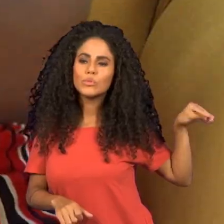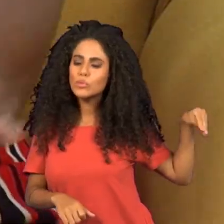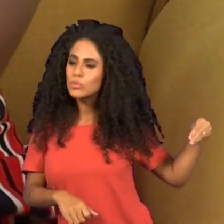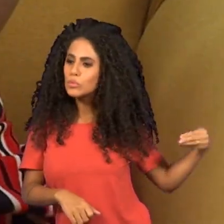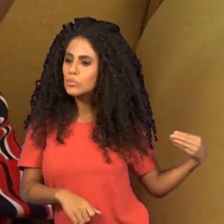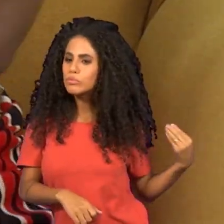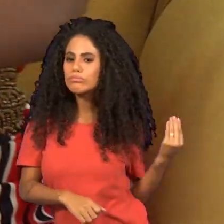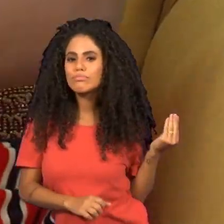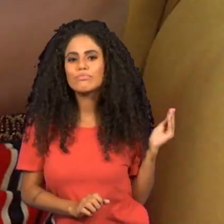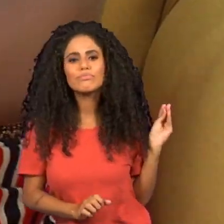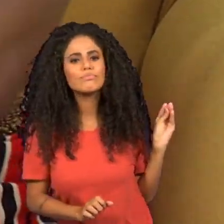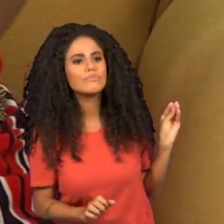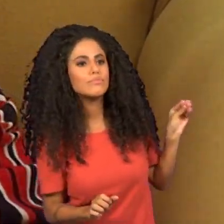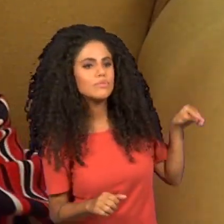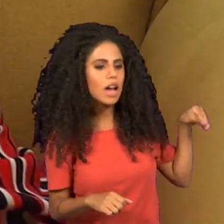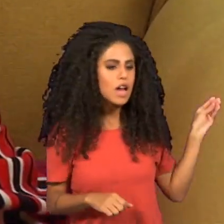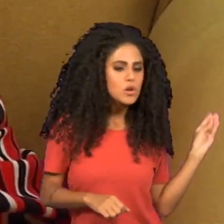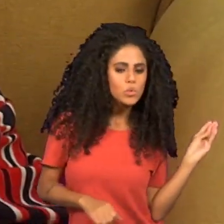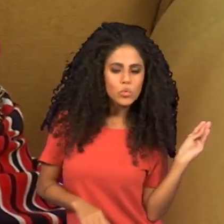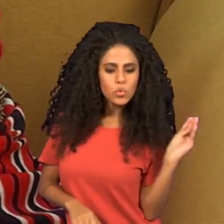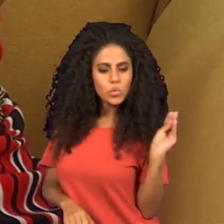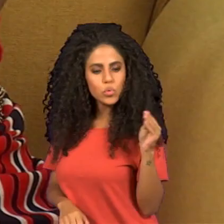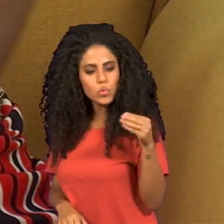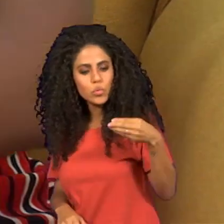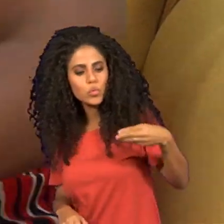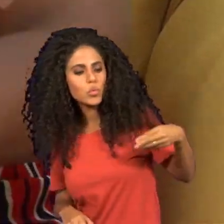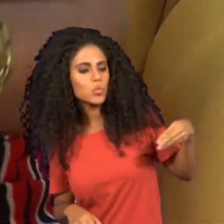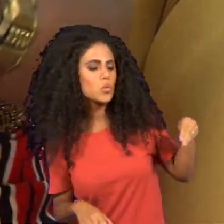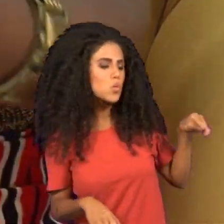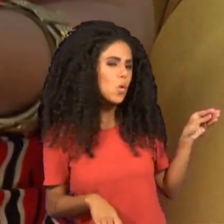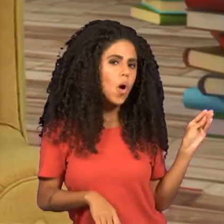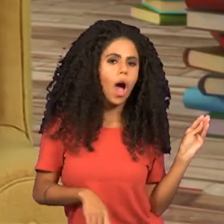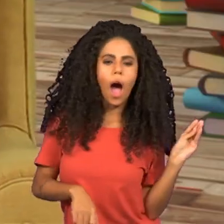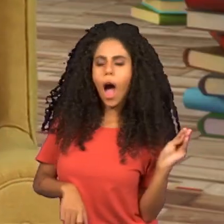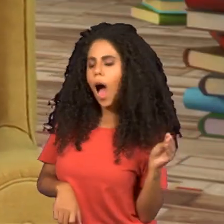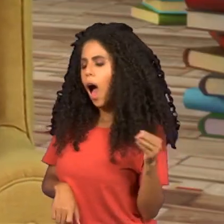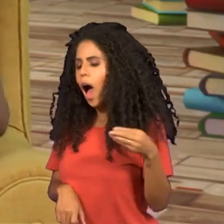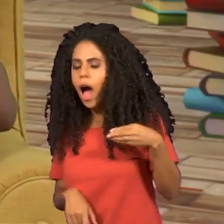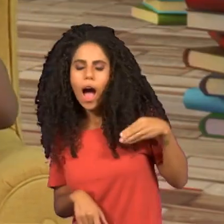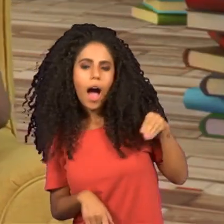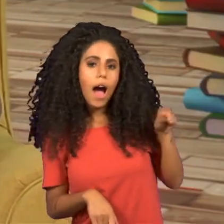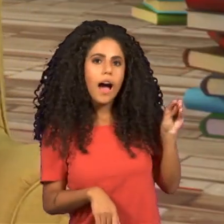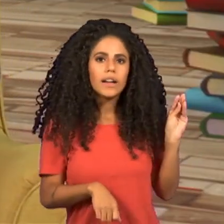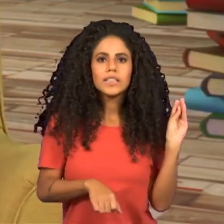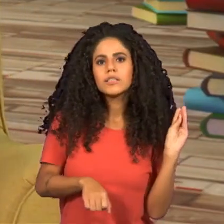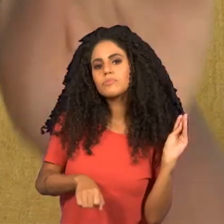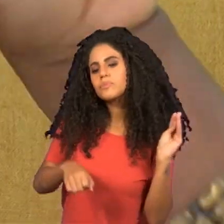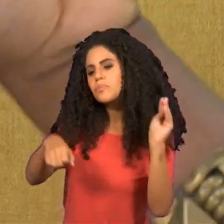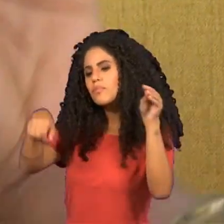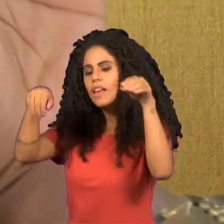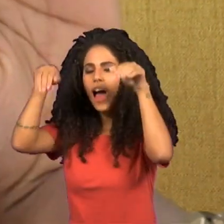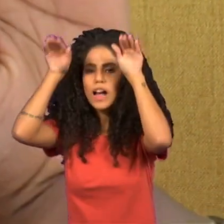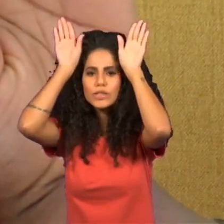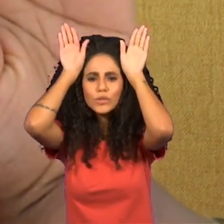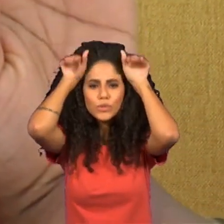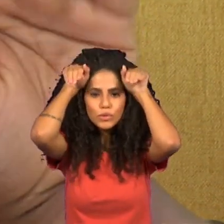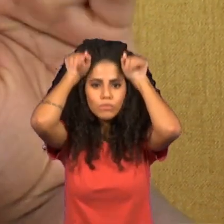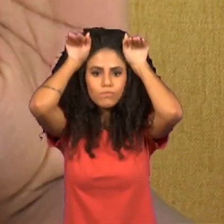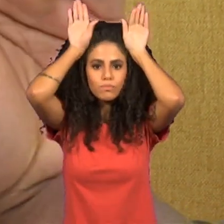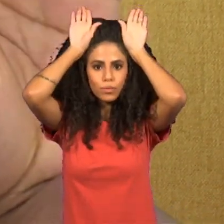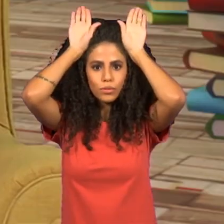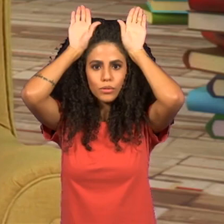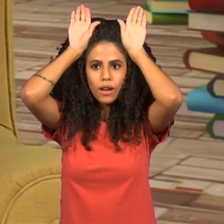vida própria balançava com toda elegância e levantava as orelhinhas